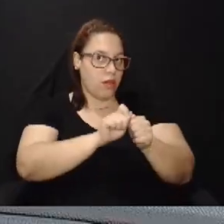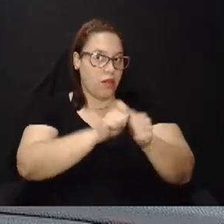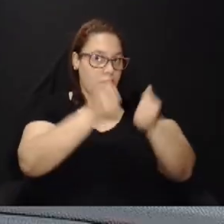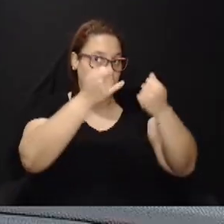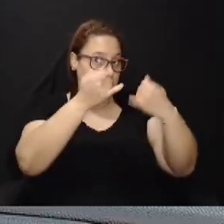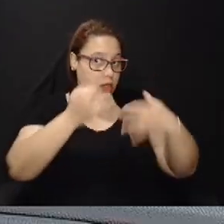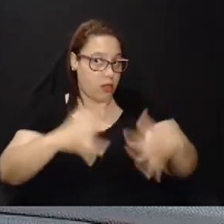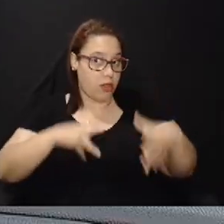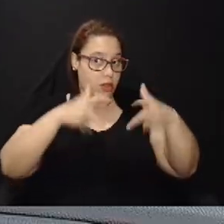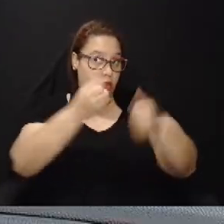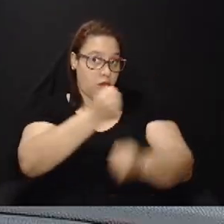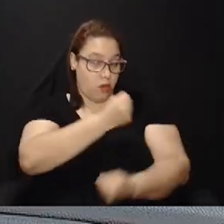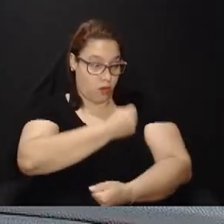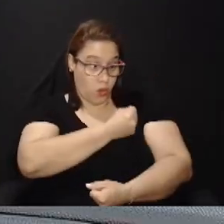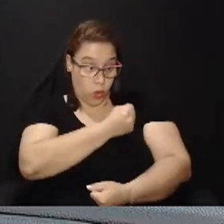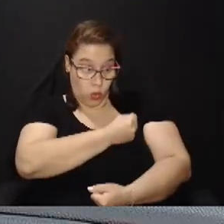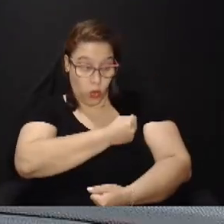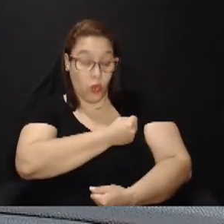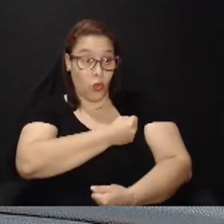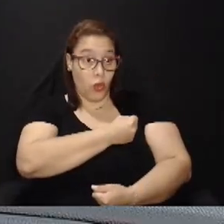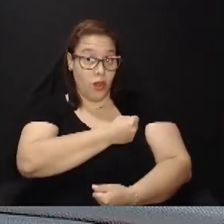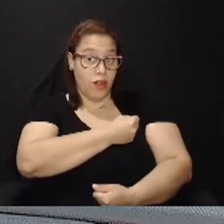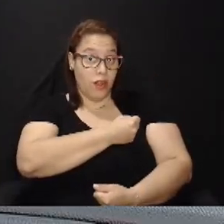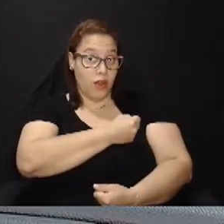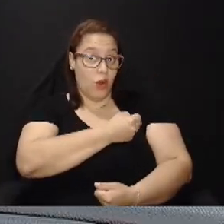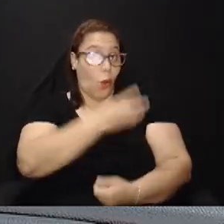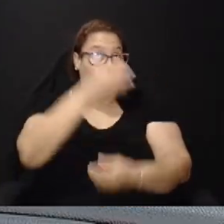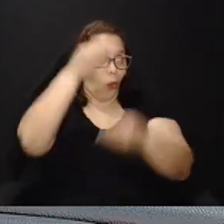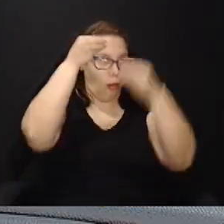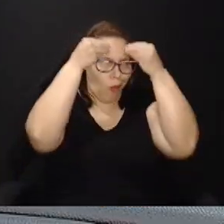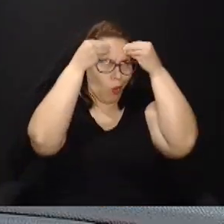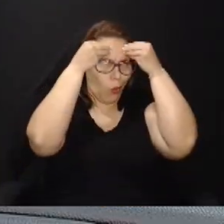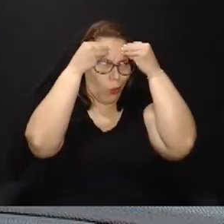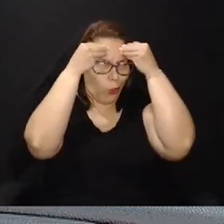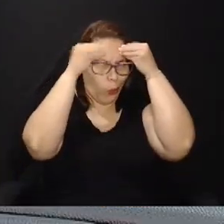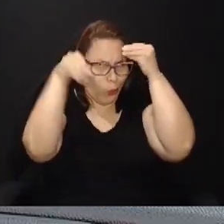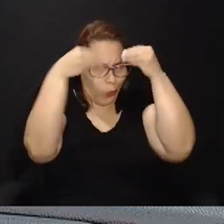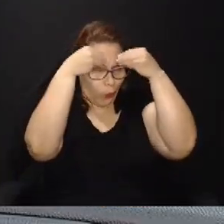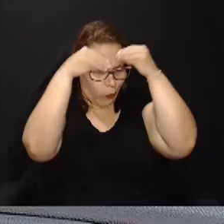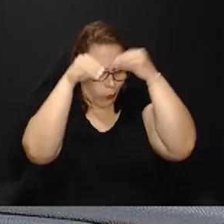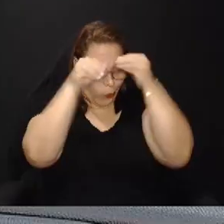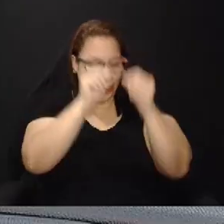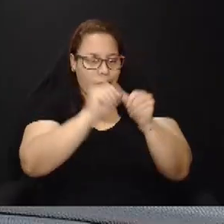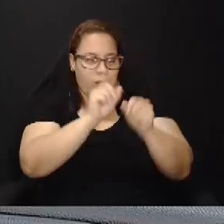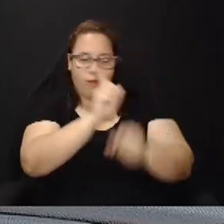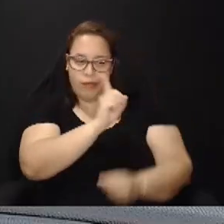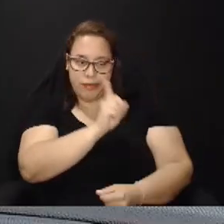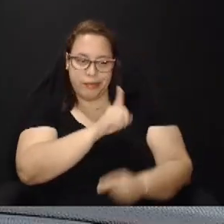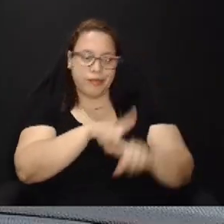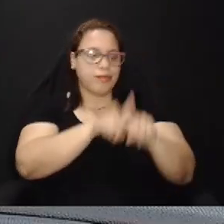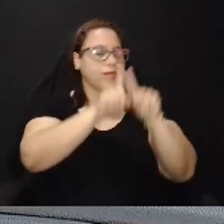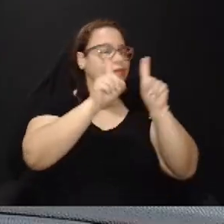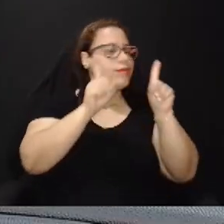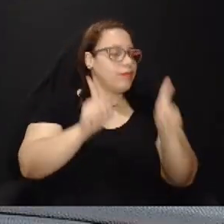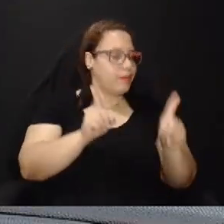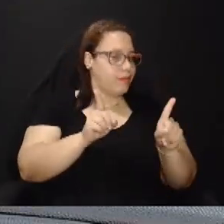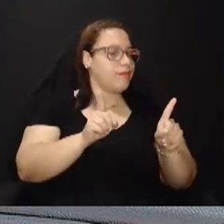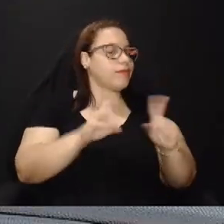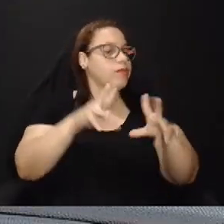números, confesso que eu não guardo de cabeça tudo que a gente tem feito, mas realmente todos os que